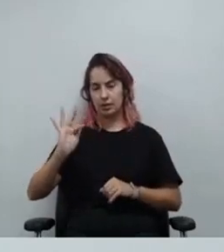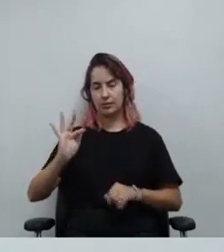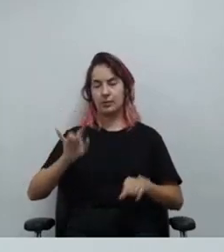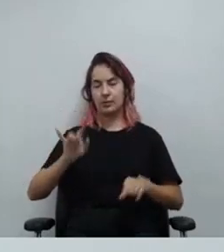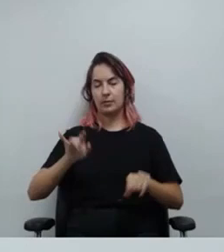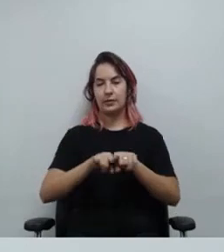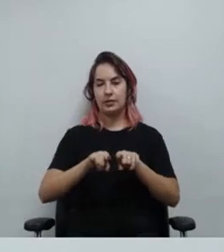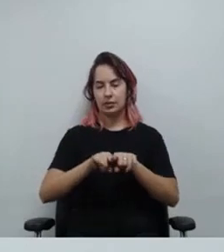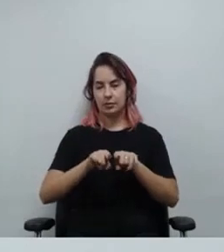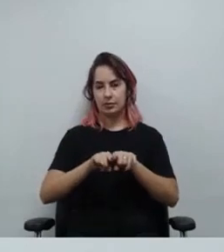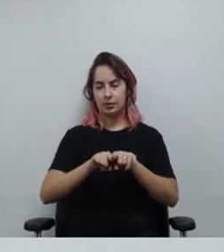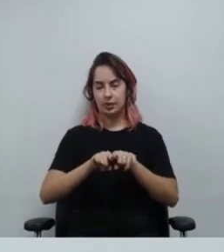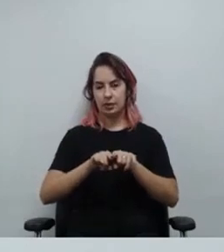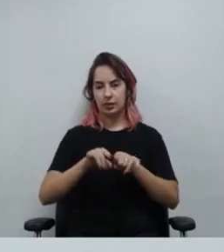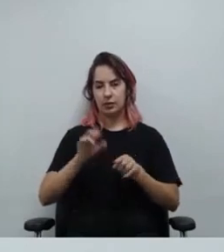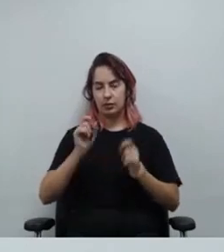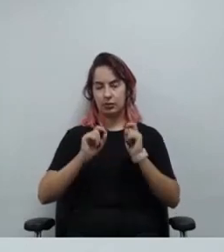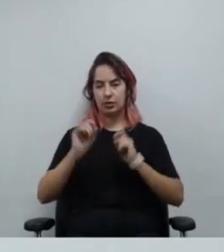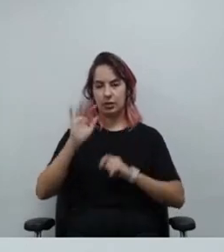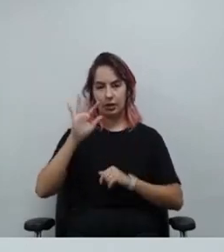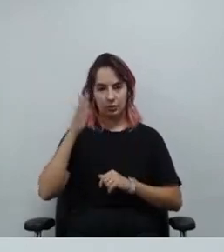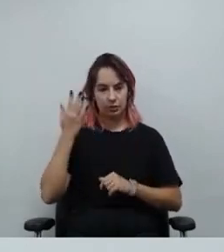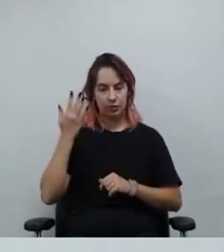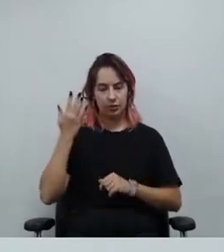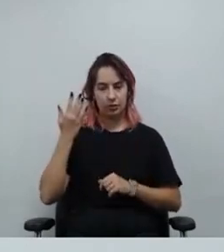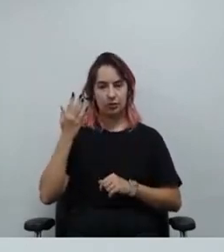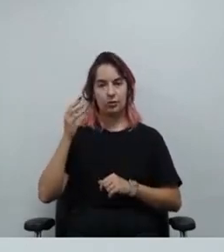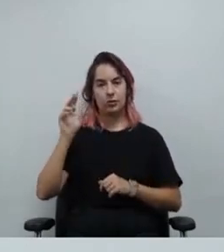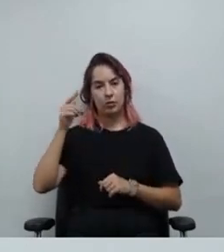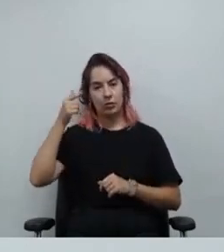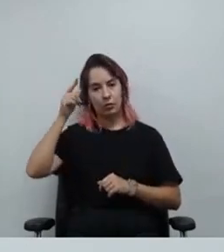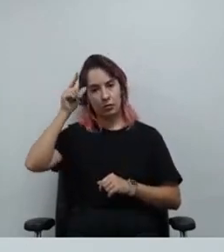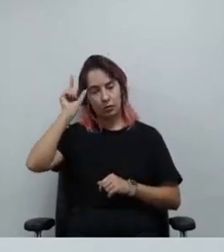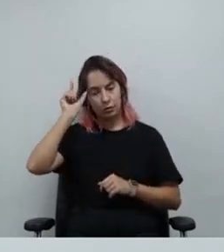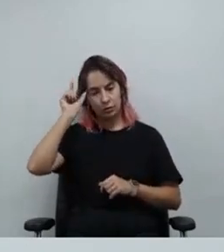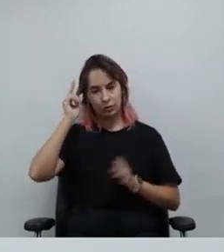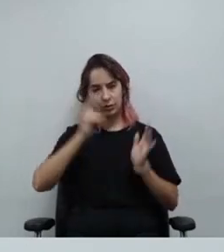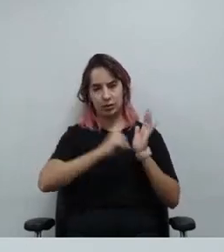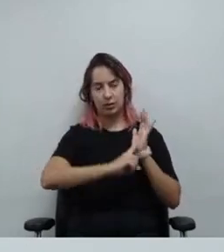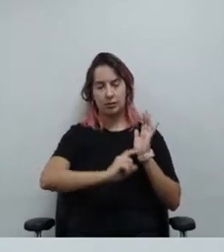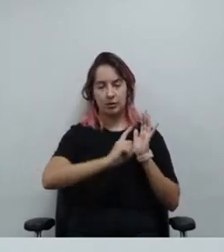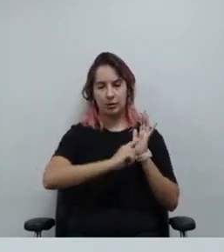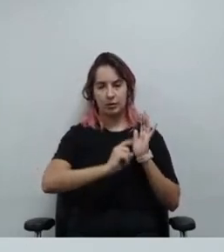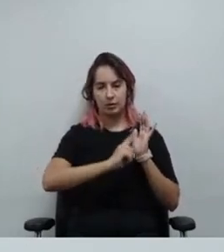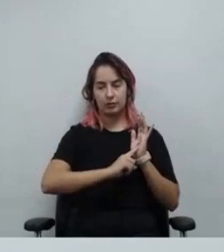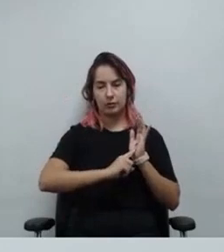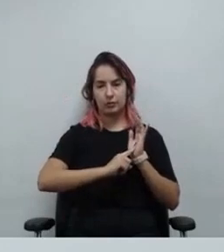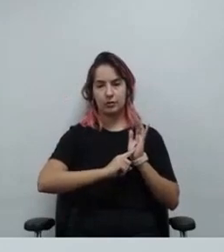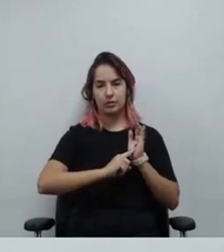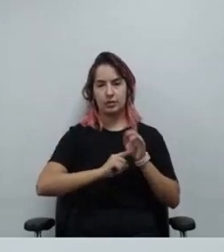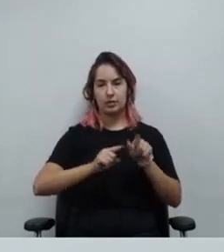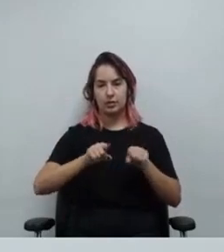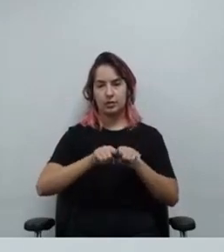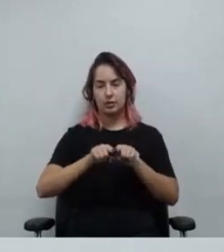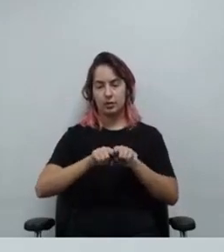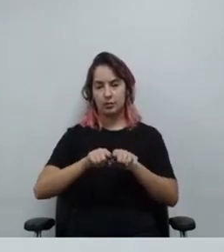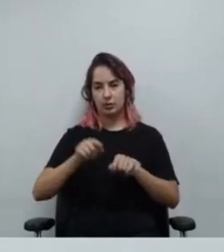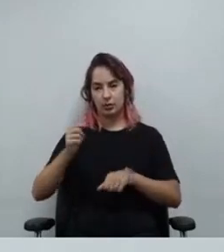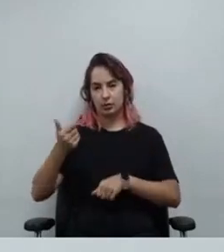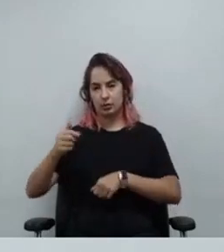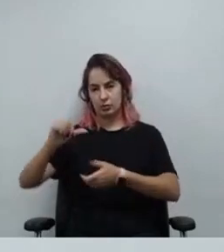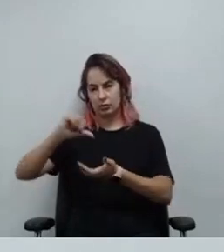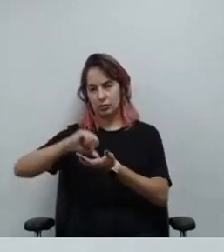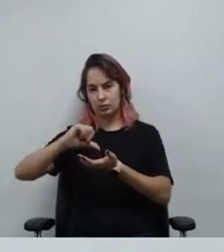relação ao episódio ocorrido ontem na Barra Funda e também a situação que hoje ocorreu em outra unidade da instituição